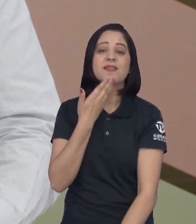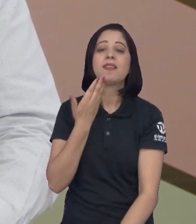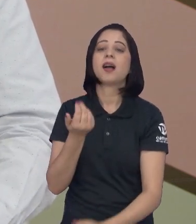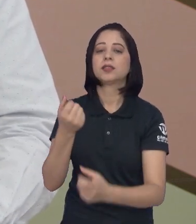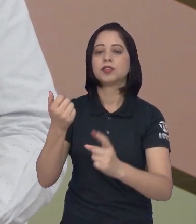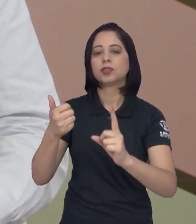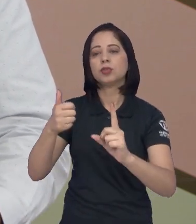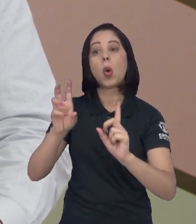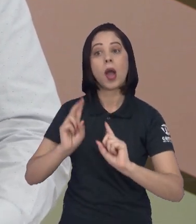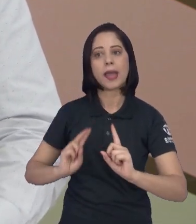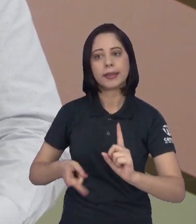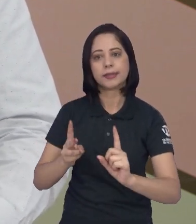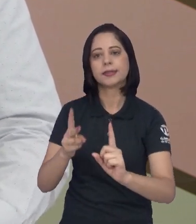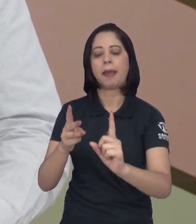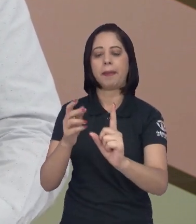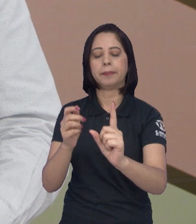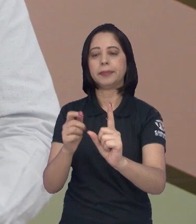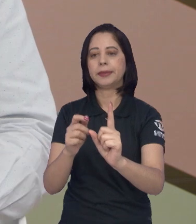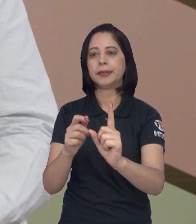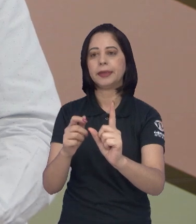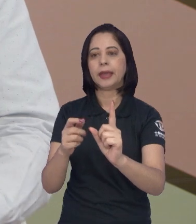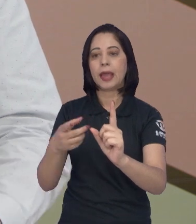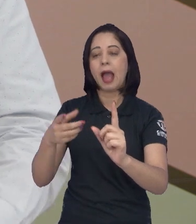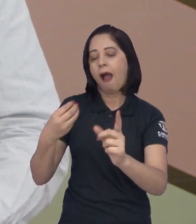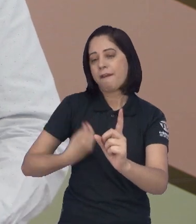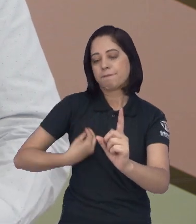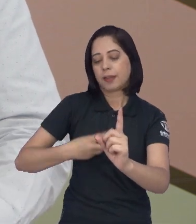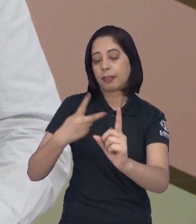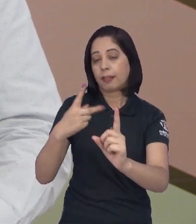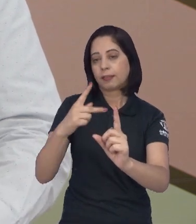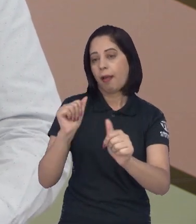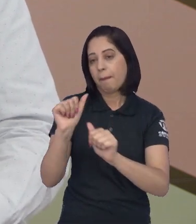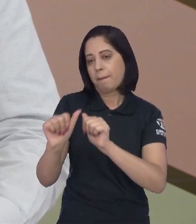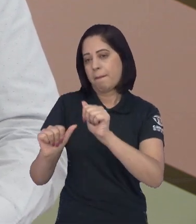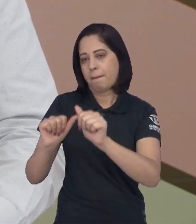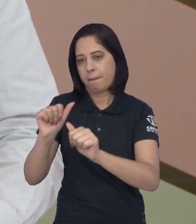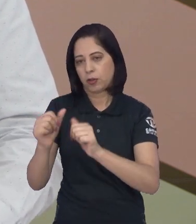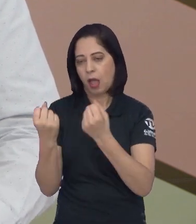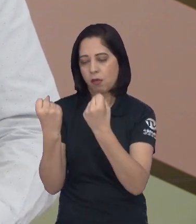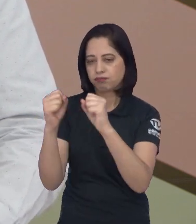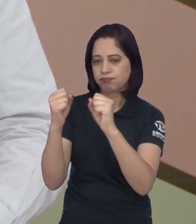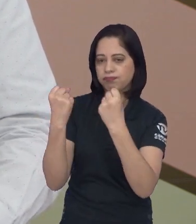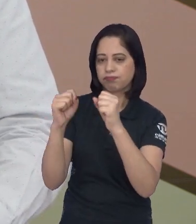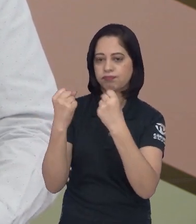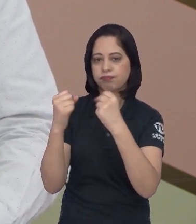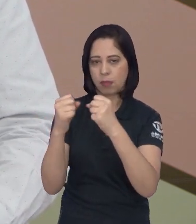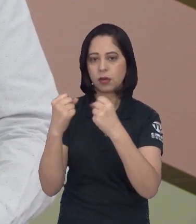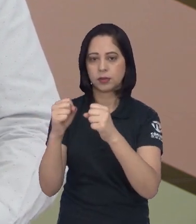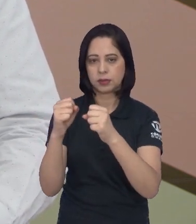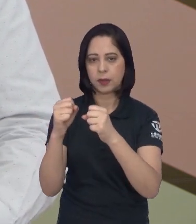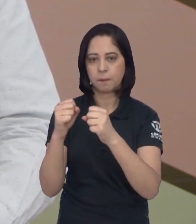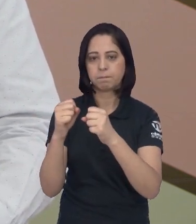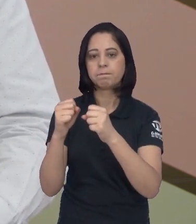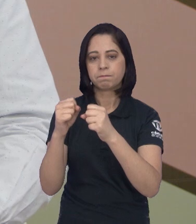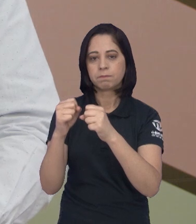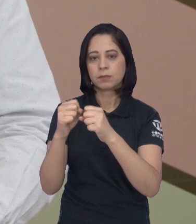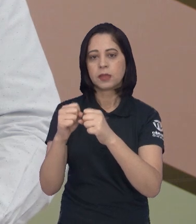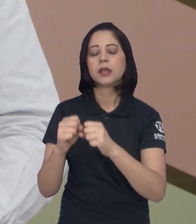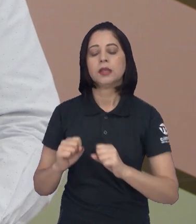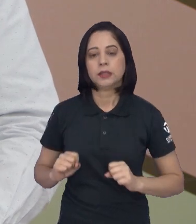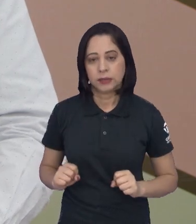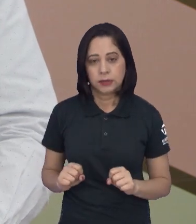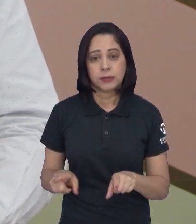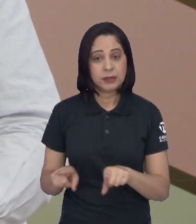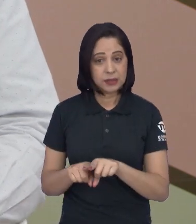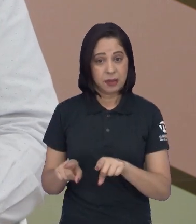ir aumentando até a rotina de exercício dessa pessoa até um determinado nível a gente diz que eu eu eu